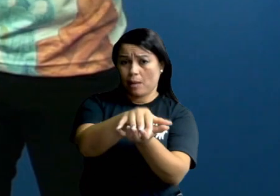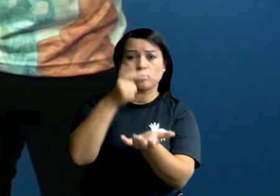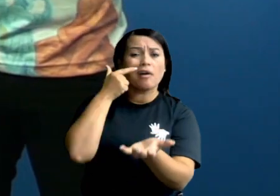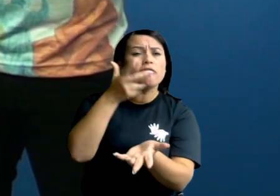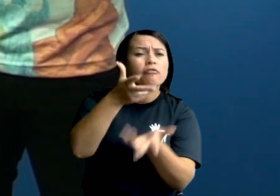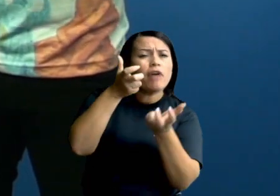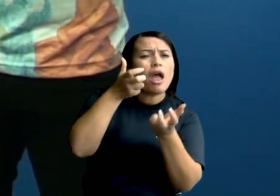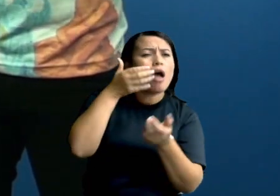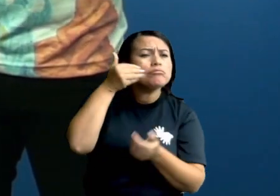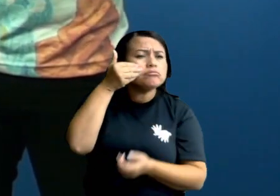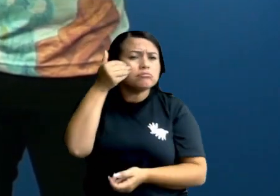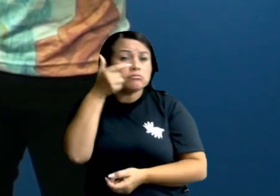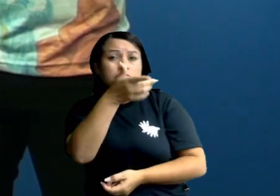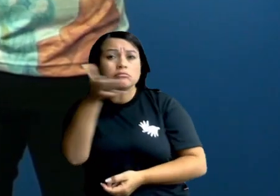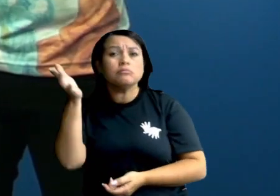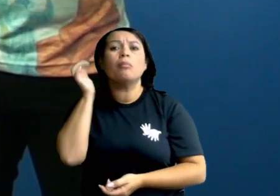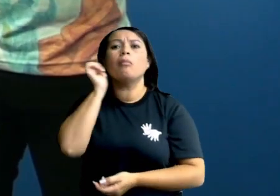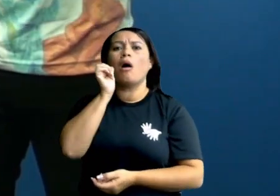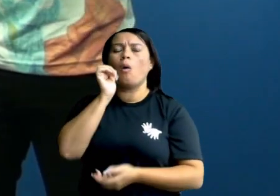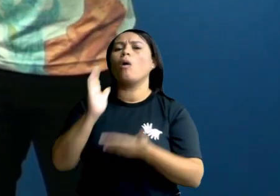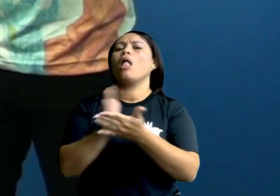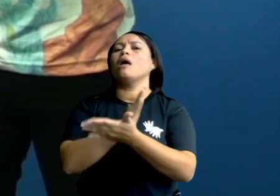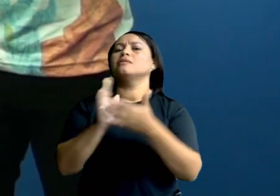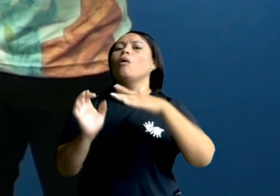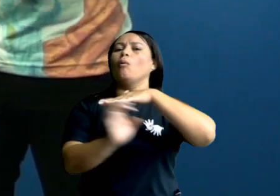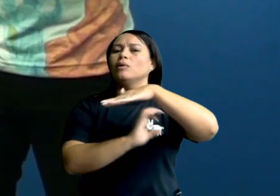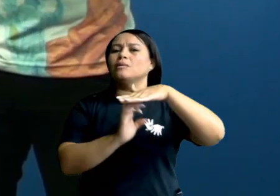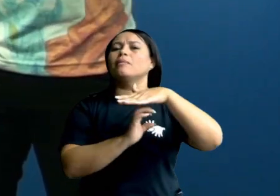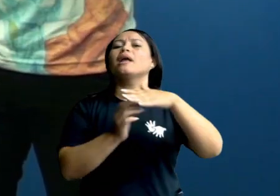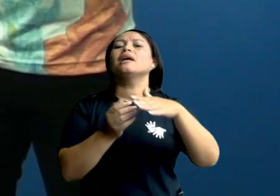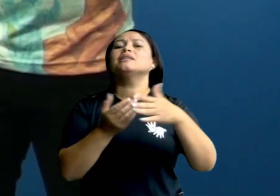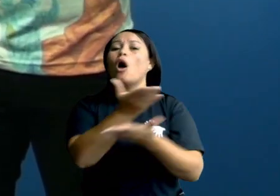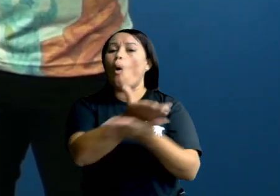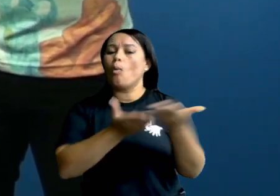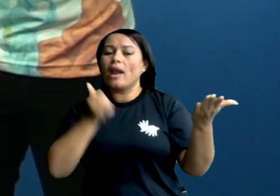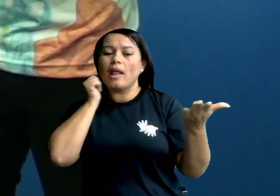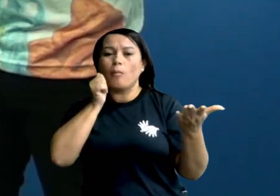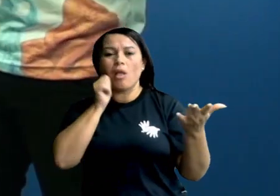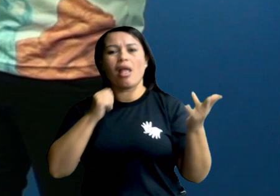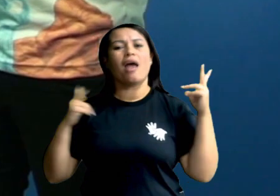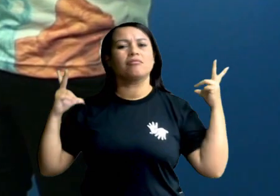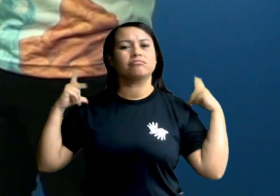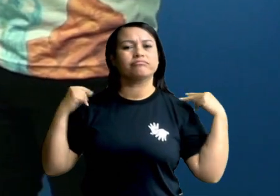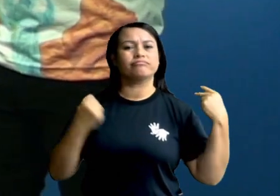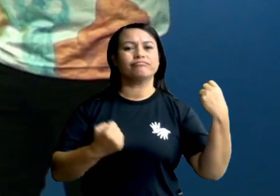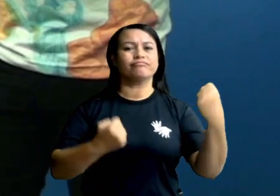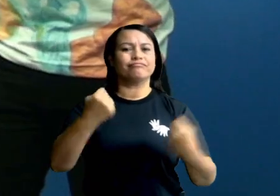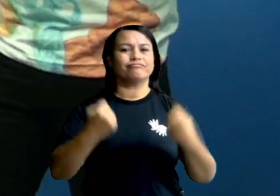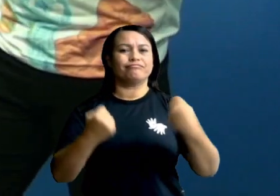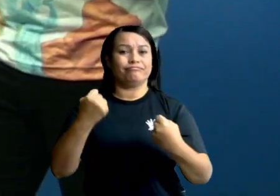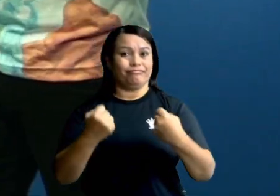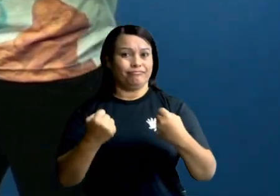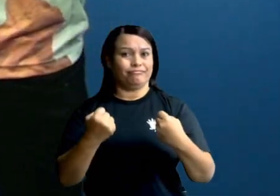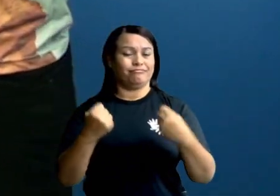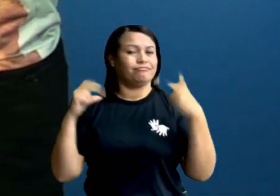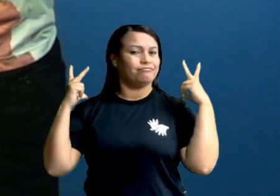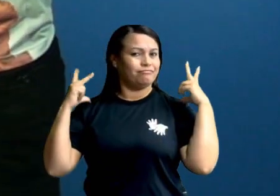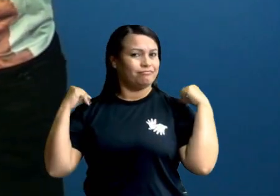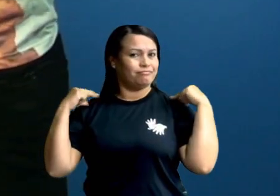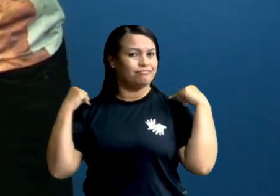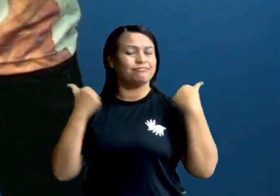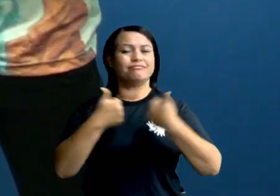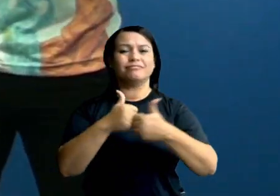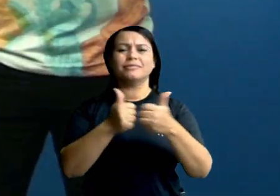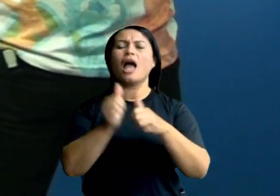encontrar várias empresas de ônibus que contratam mulheres para fazer, né, desenvolver essa atividade de motorista.